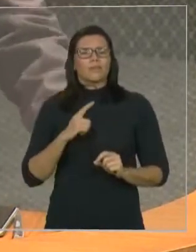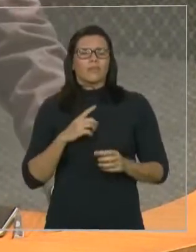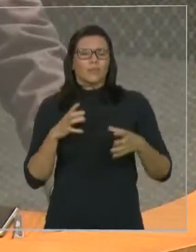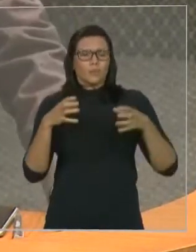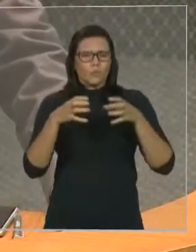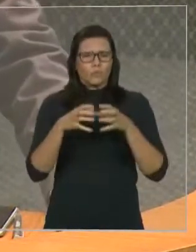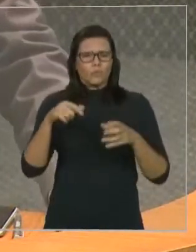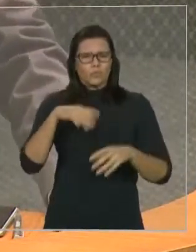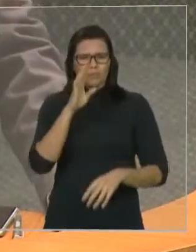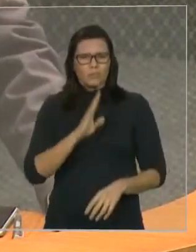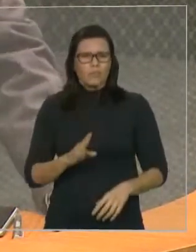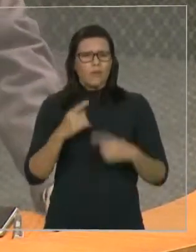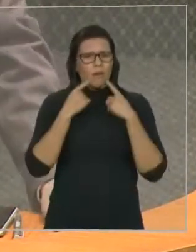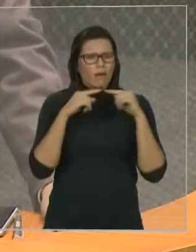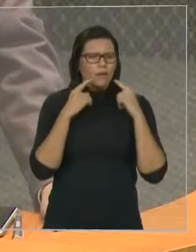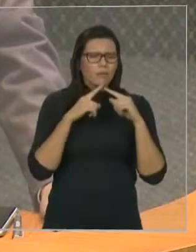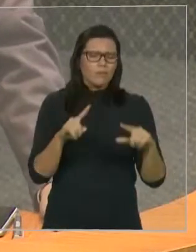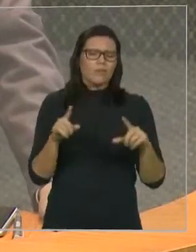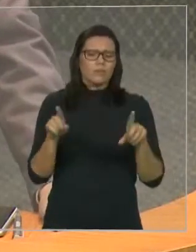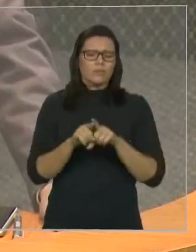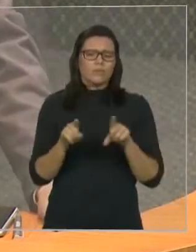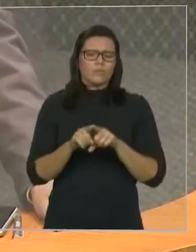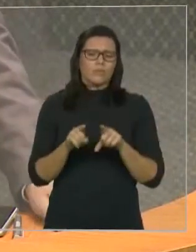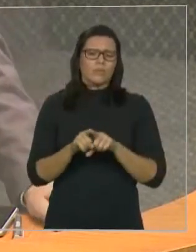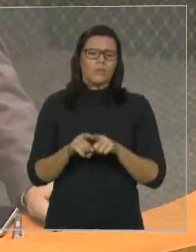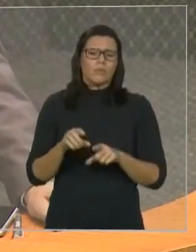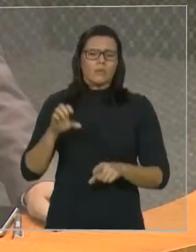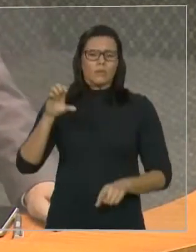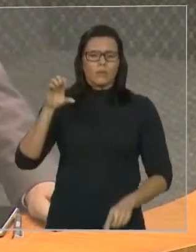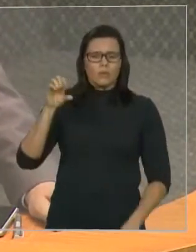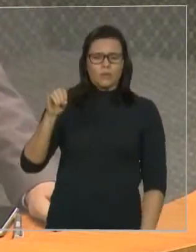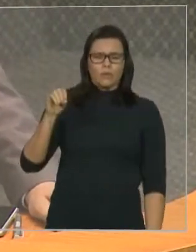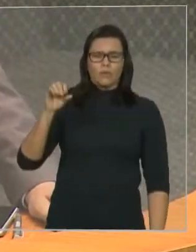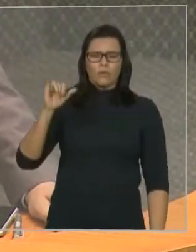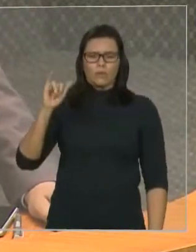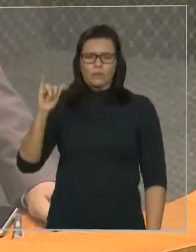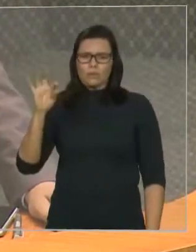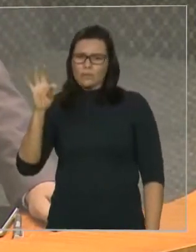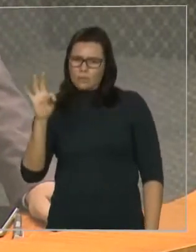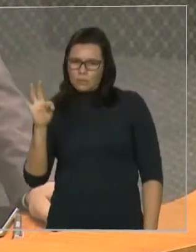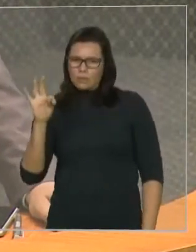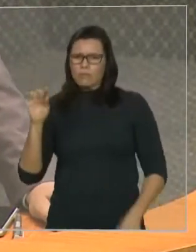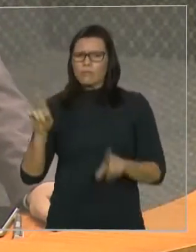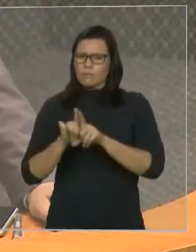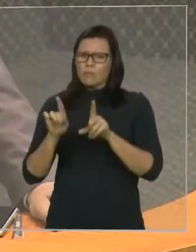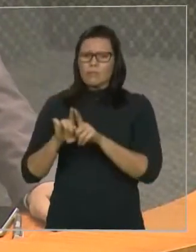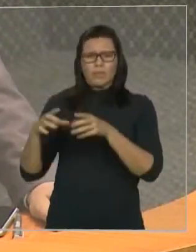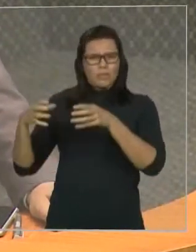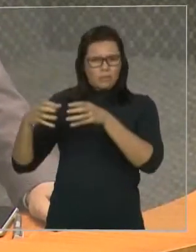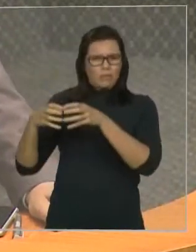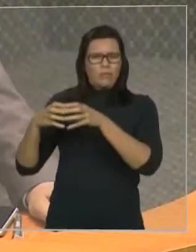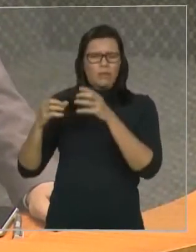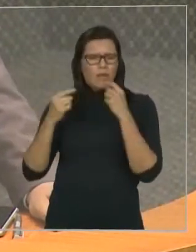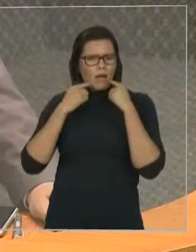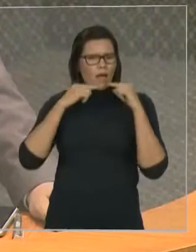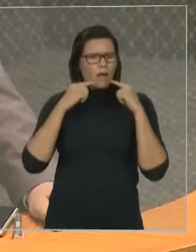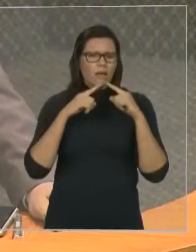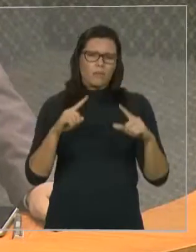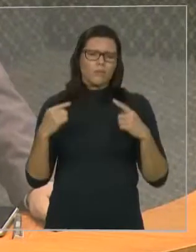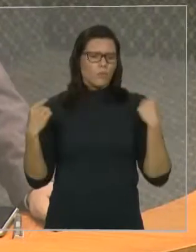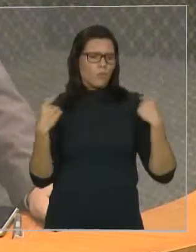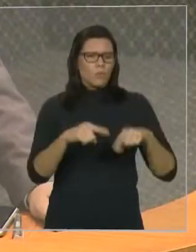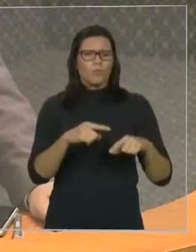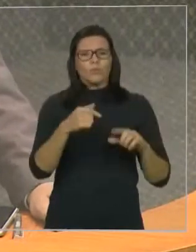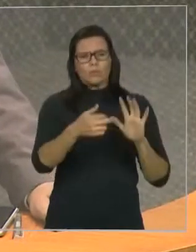internacionais, até a OIT, que é a Organização Internacional do Trabalho, está rebatendo esta medida, porque